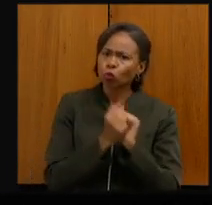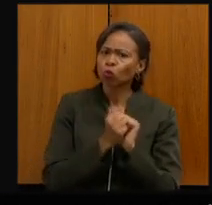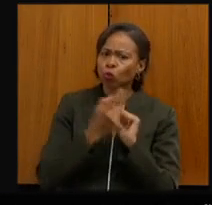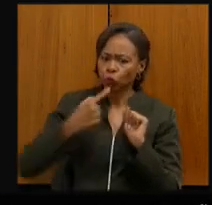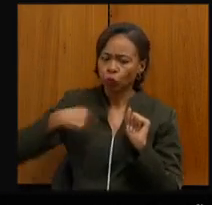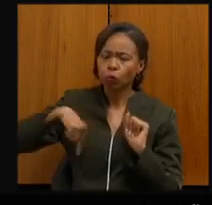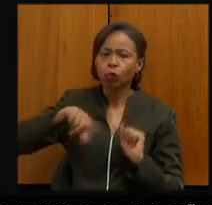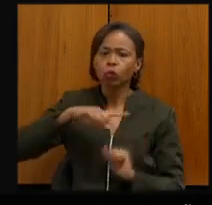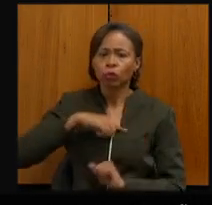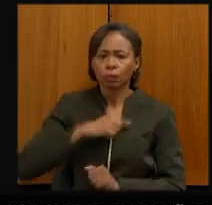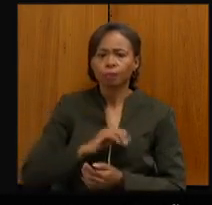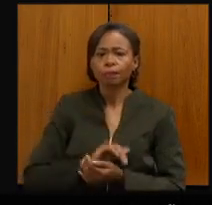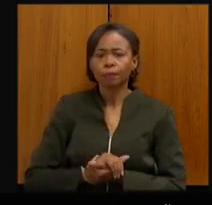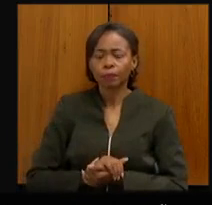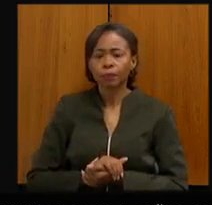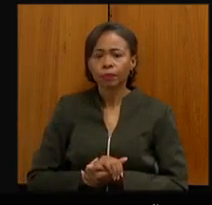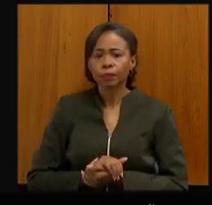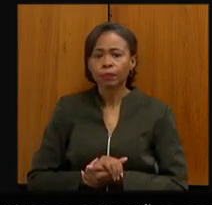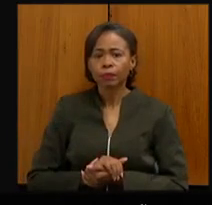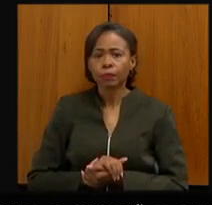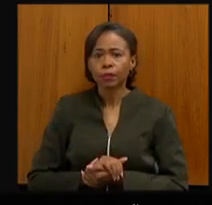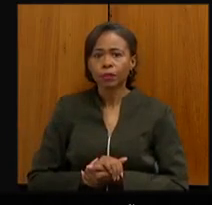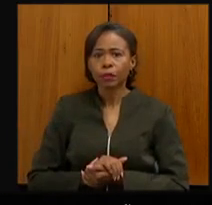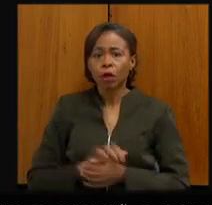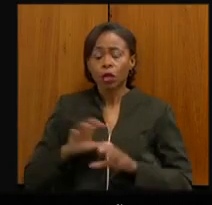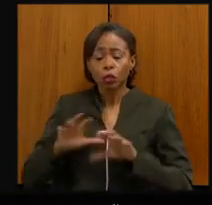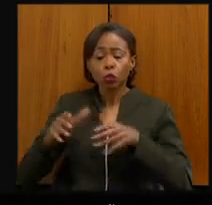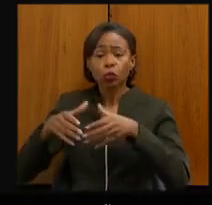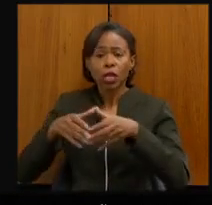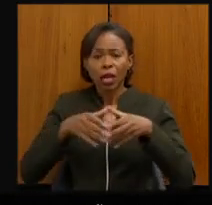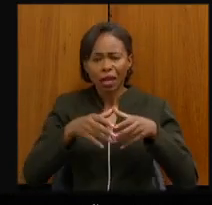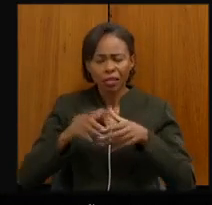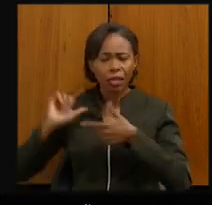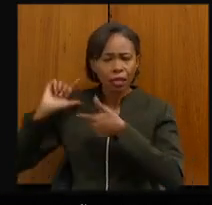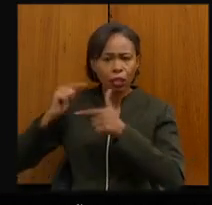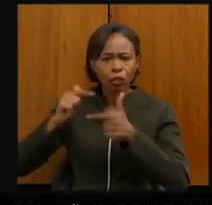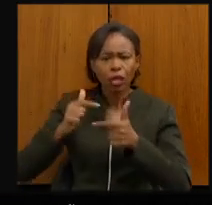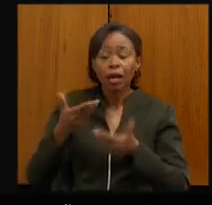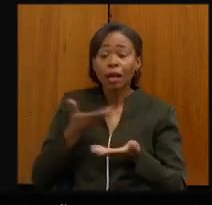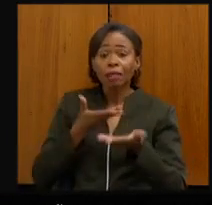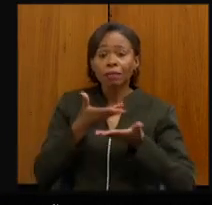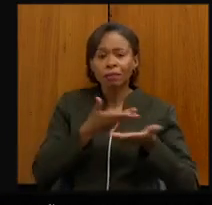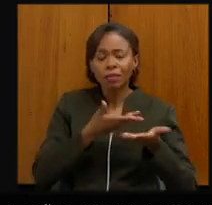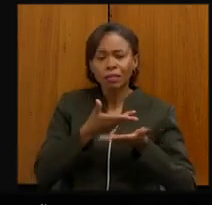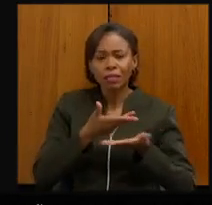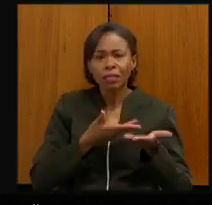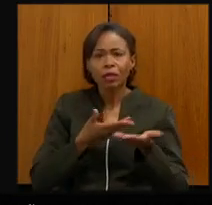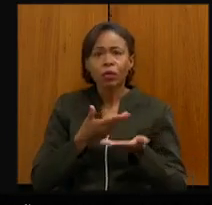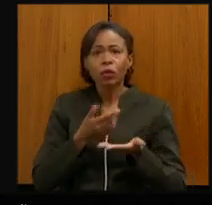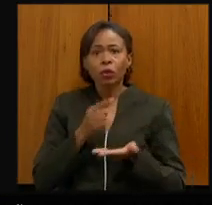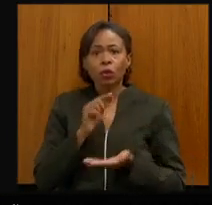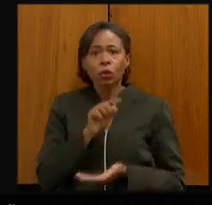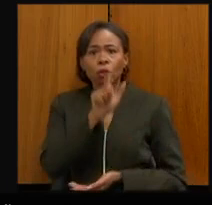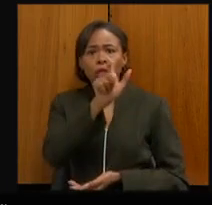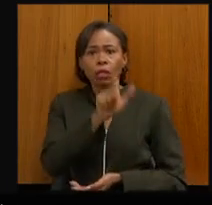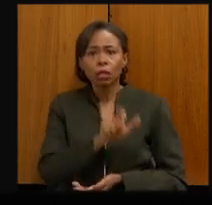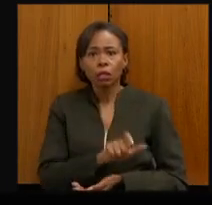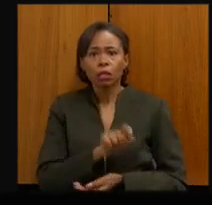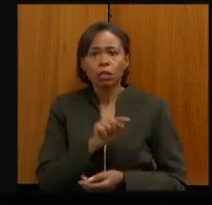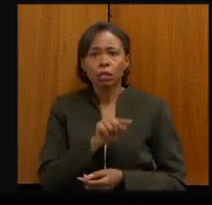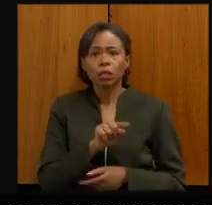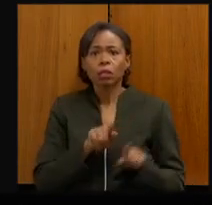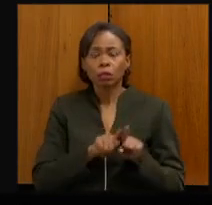né nossas comunidades tradicionais articulação Rosalino também a qual também eu eu